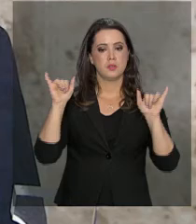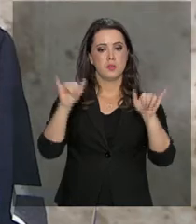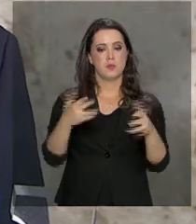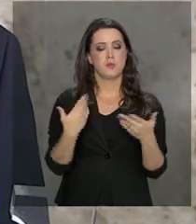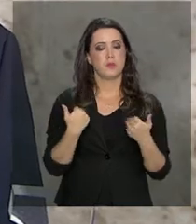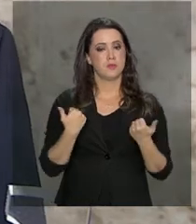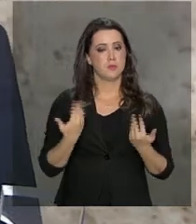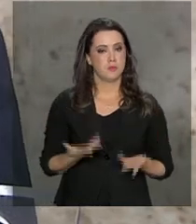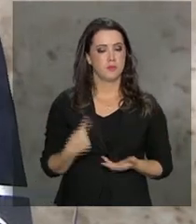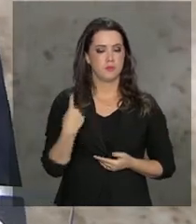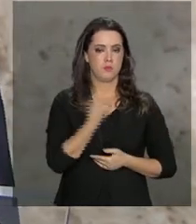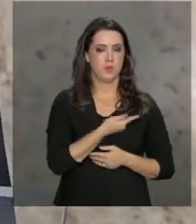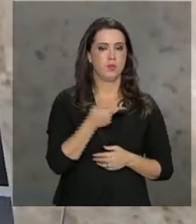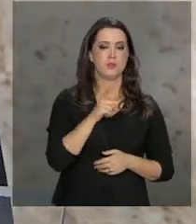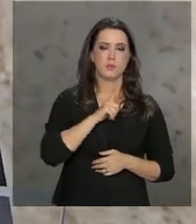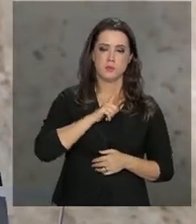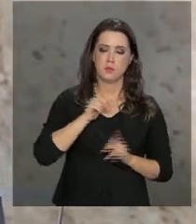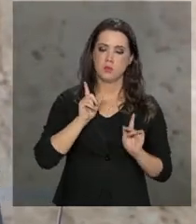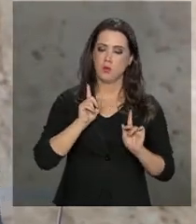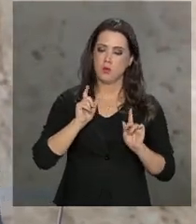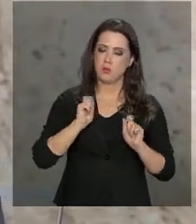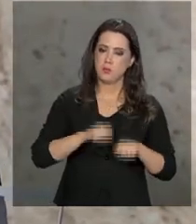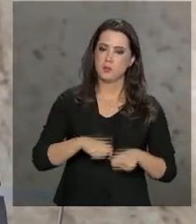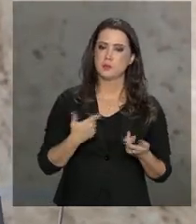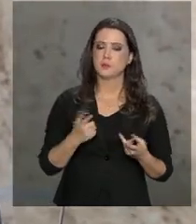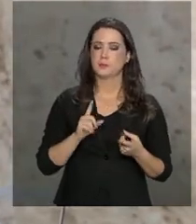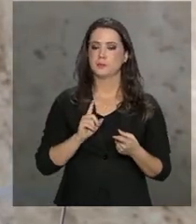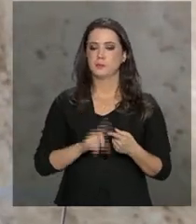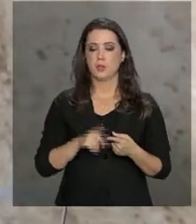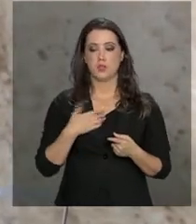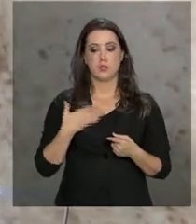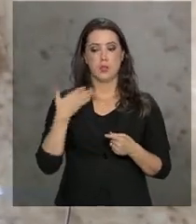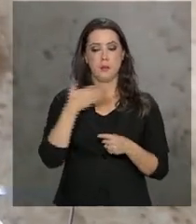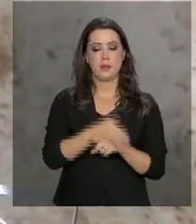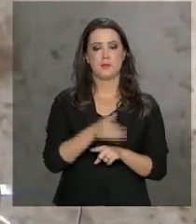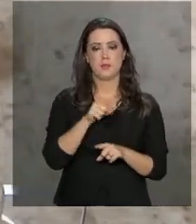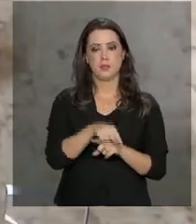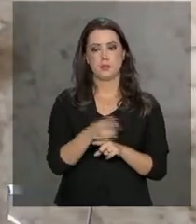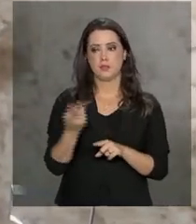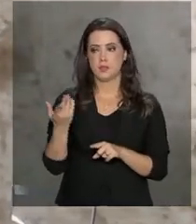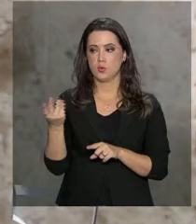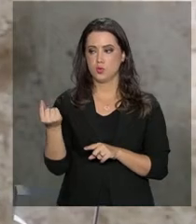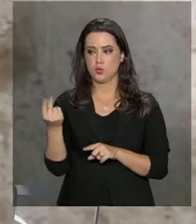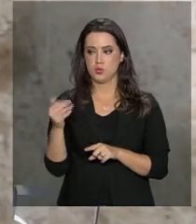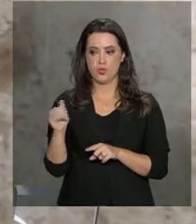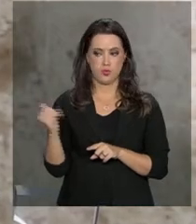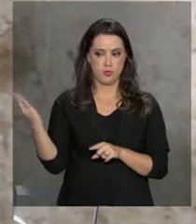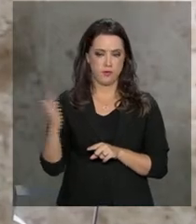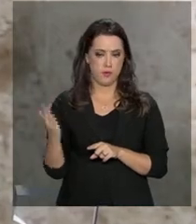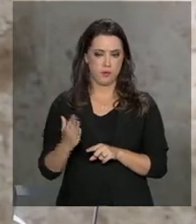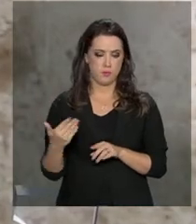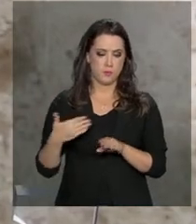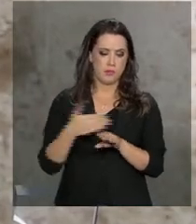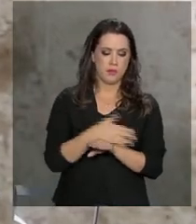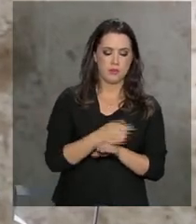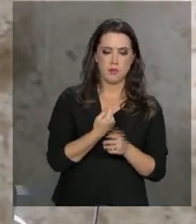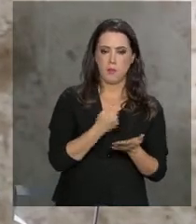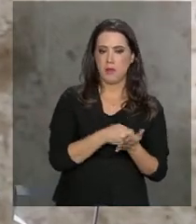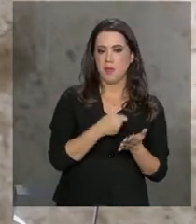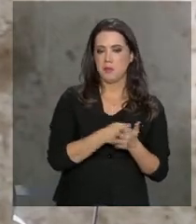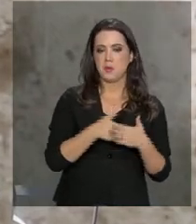com isso nós acabamos tendo a possibilidade de ter a participação do capital estrangeiro no financiamento